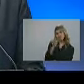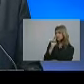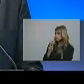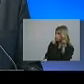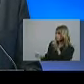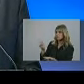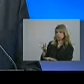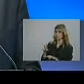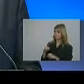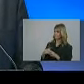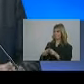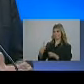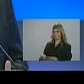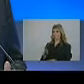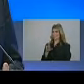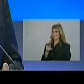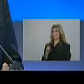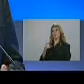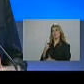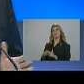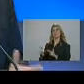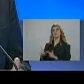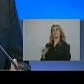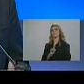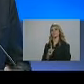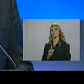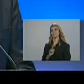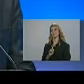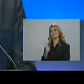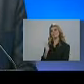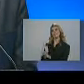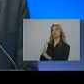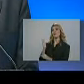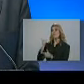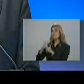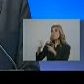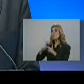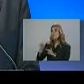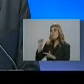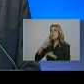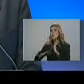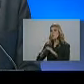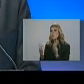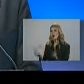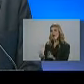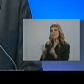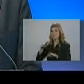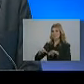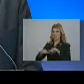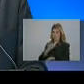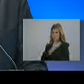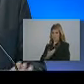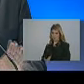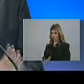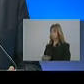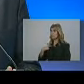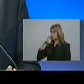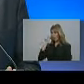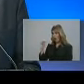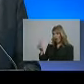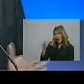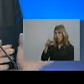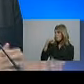a cidade do Rio de Janeiro tem problemas. Nós estamos com problemas na queda da qualidade dos serviços públicos. Nós temos